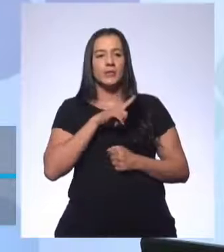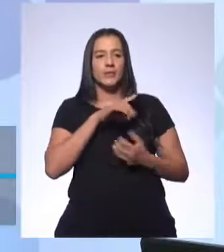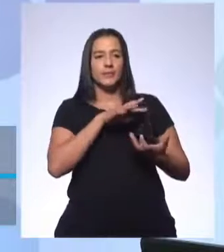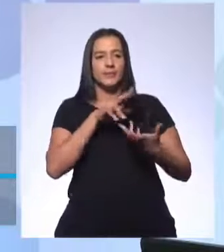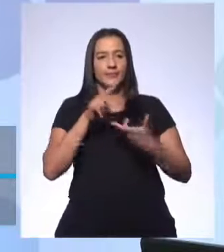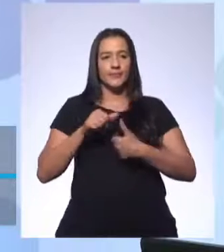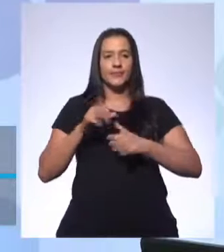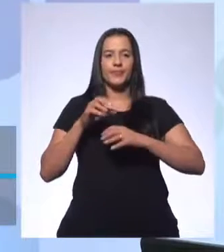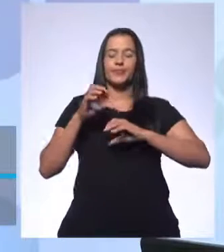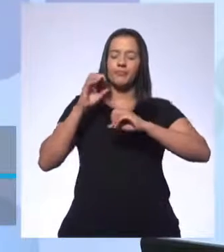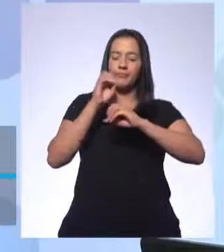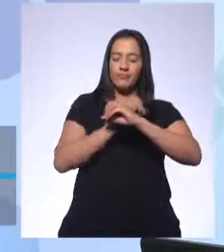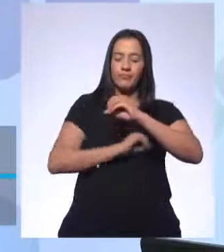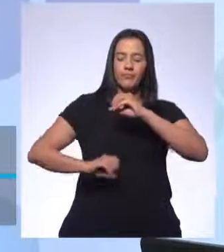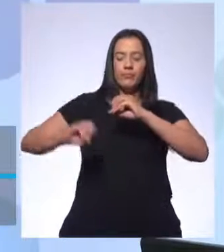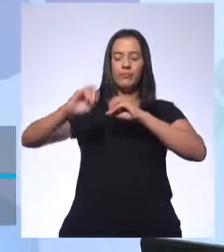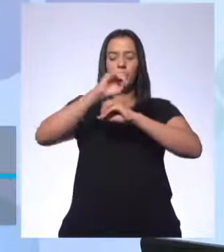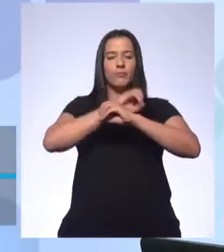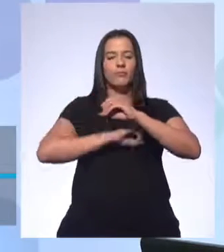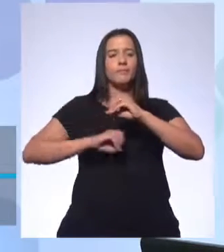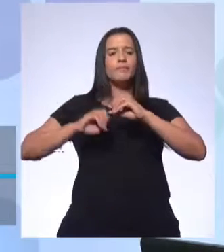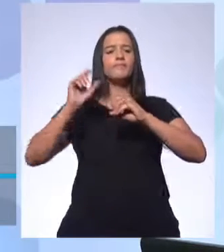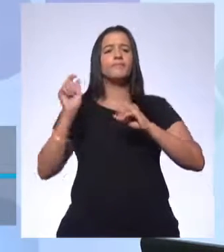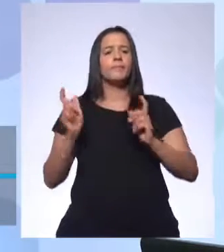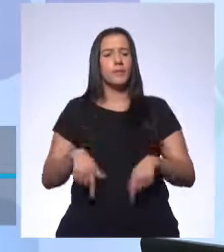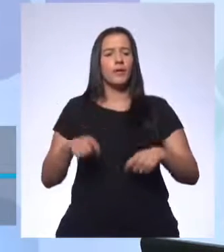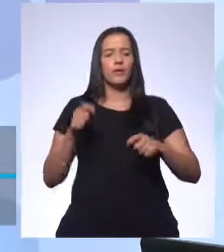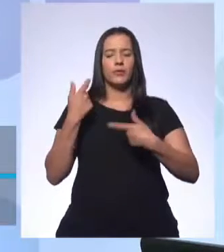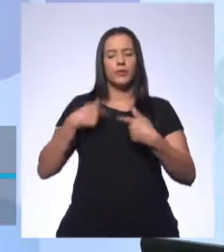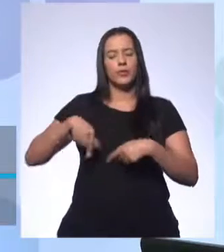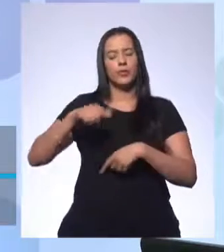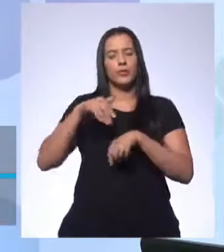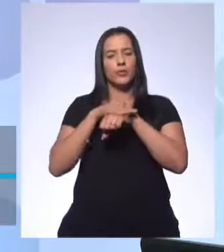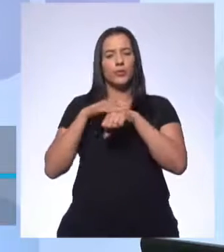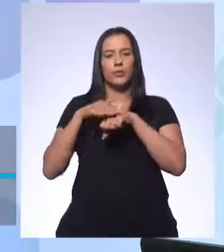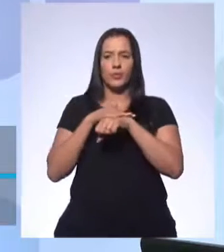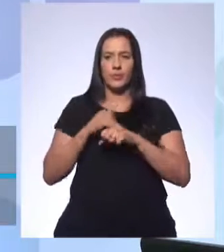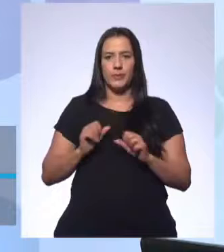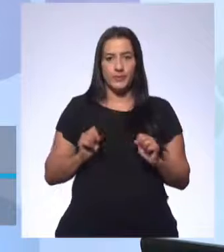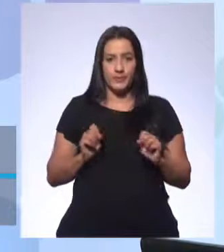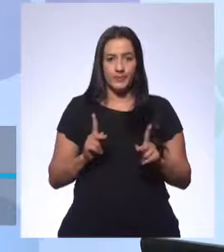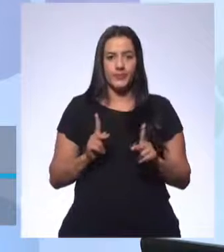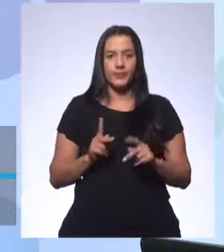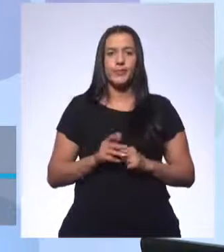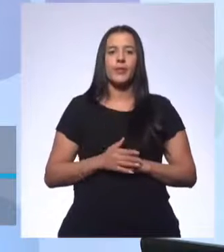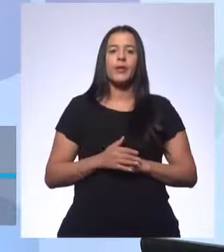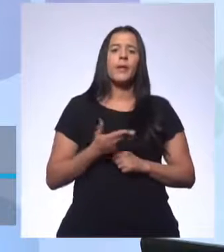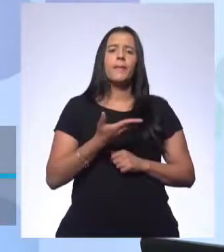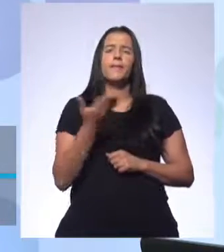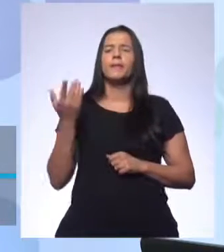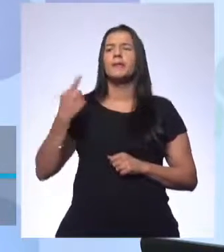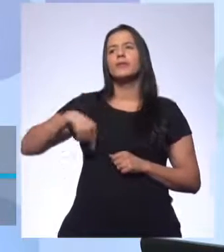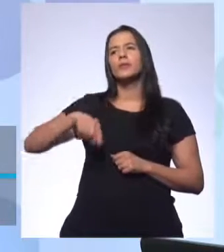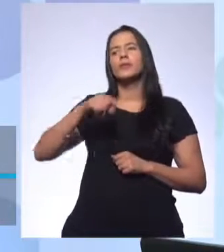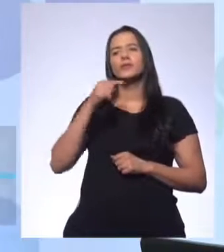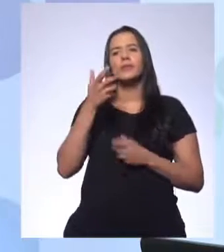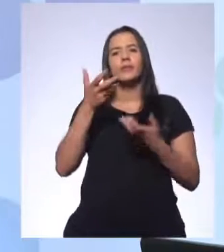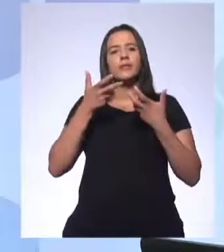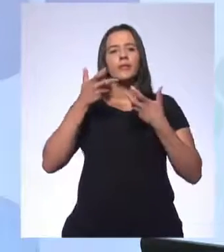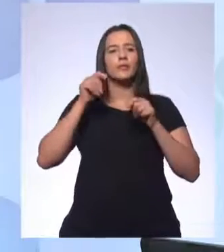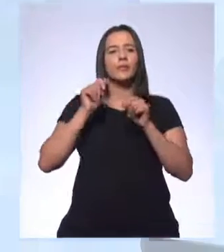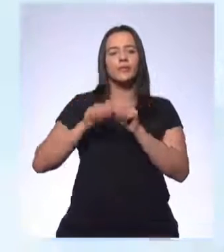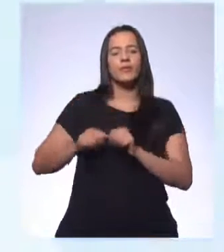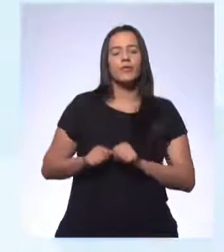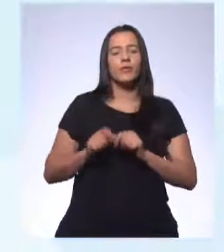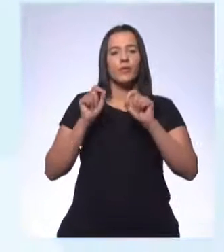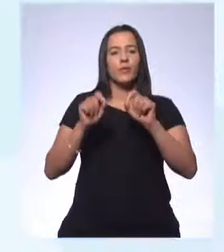está em órbita dele, né? Mas tem mais algumas coisinhas que a gente pode discutir aí. Basicamente é isso. Agora, como que pretendemos fazer? Ora, como já é de